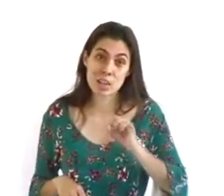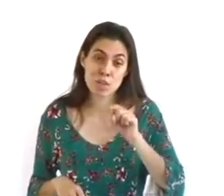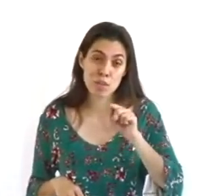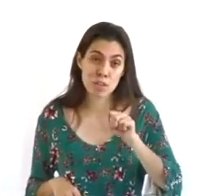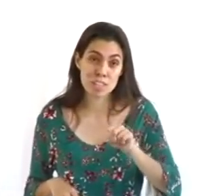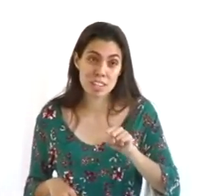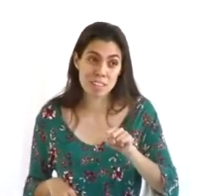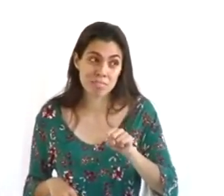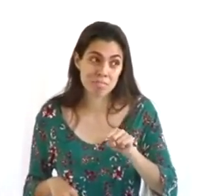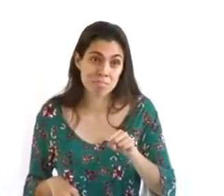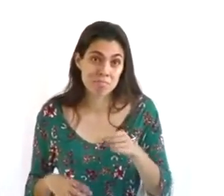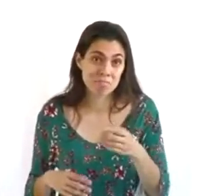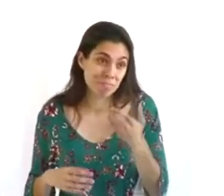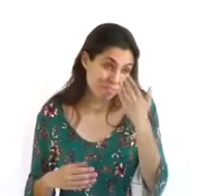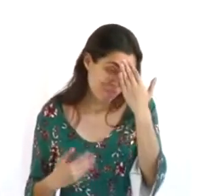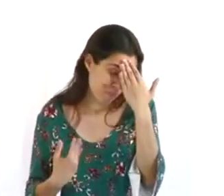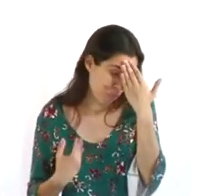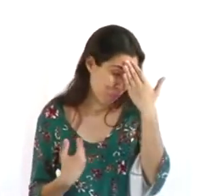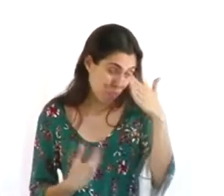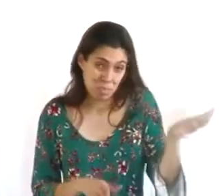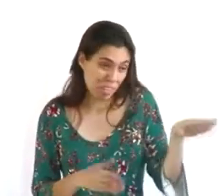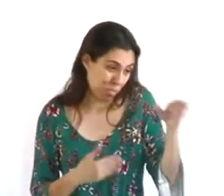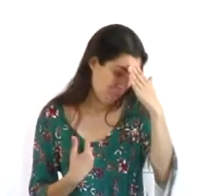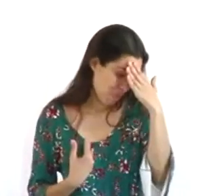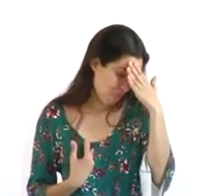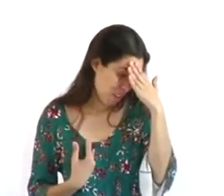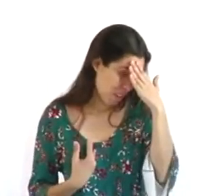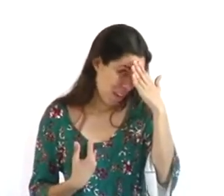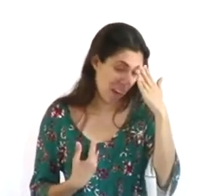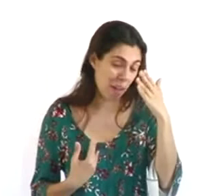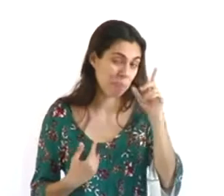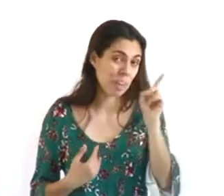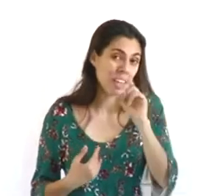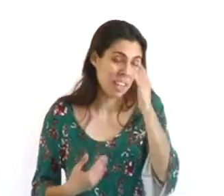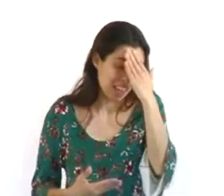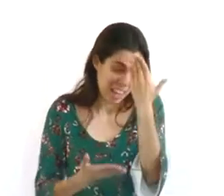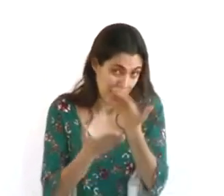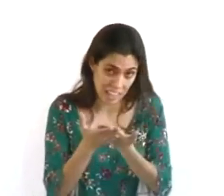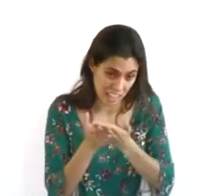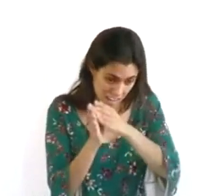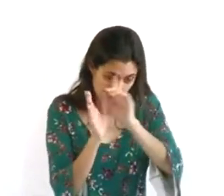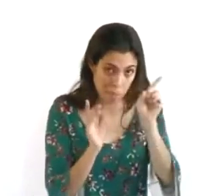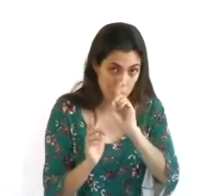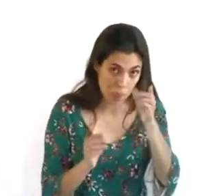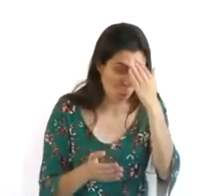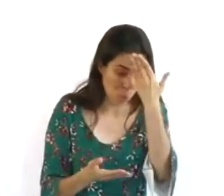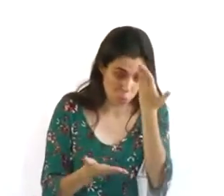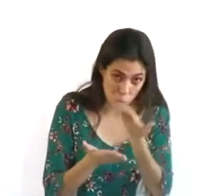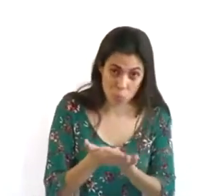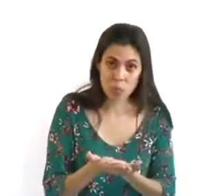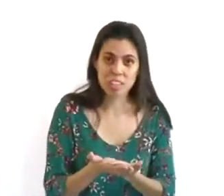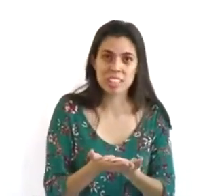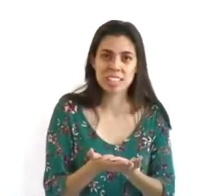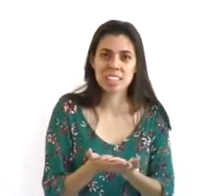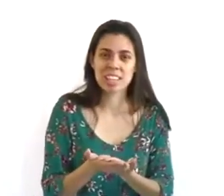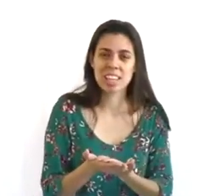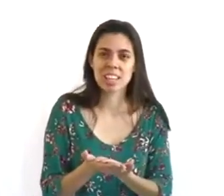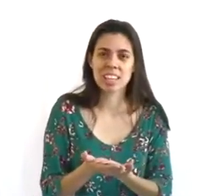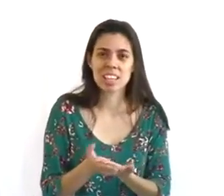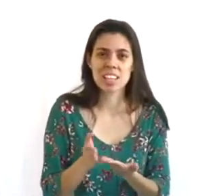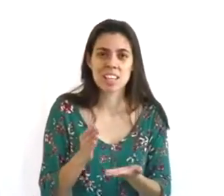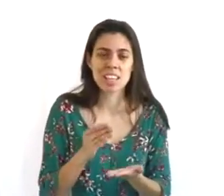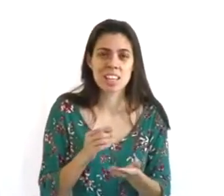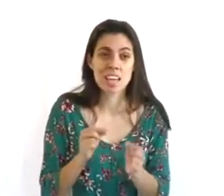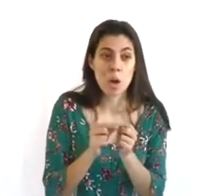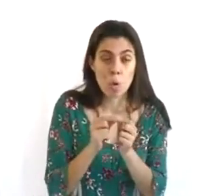todo o restante da Escritura. E Gênesis 1 mostra um Deus que tem ordem, um Deus que é planejado, e um Deus que